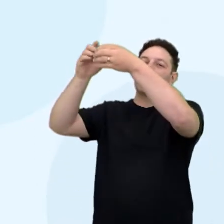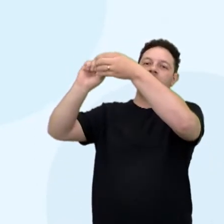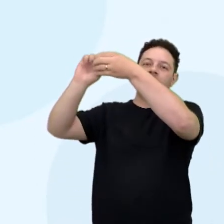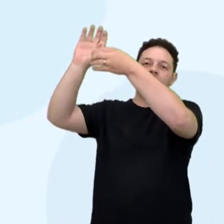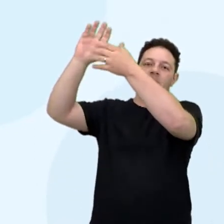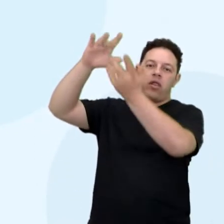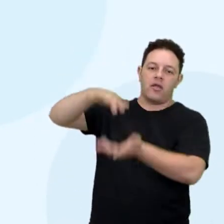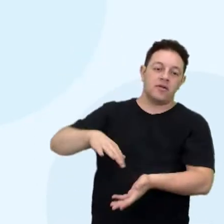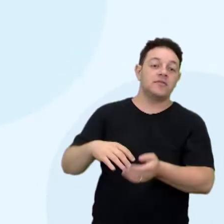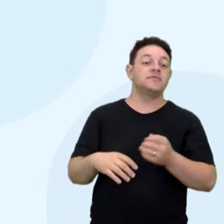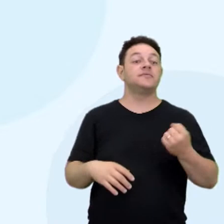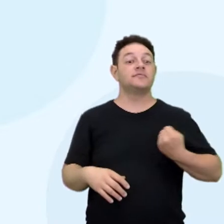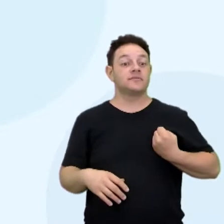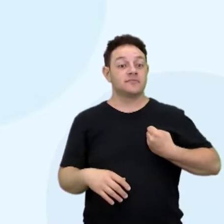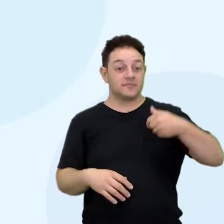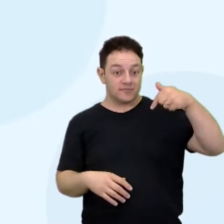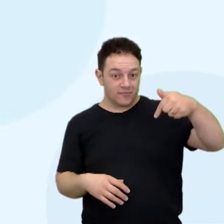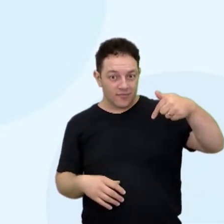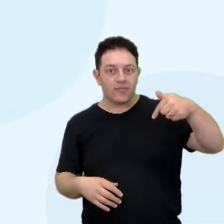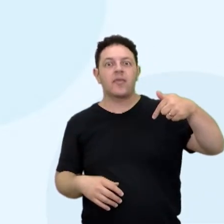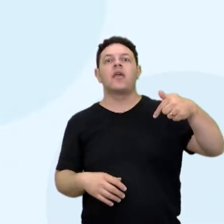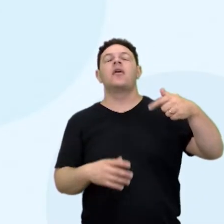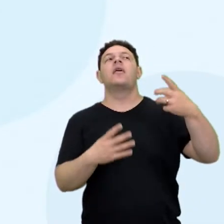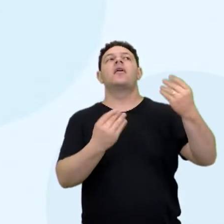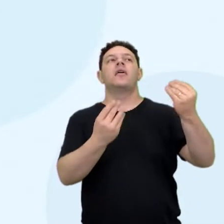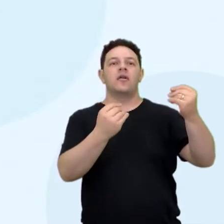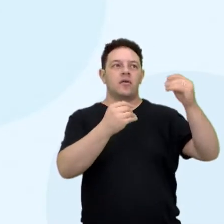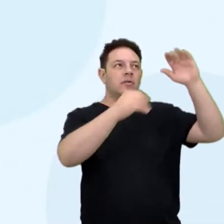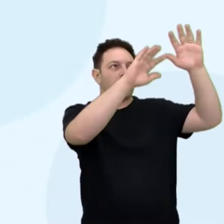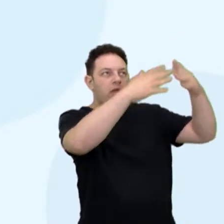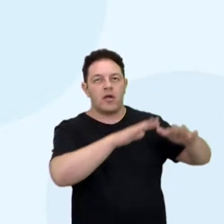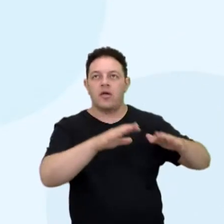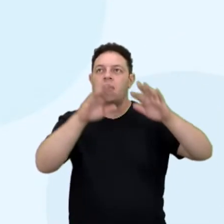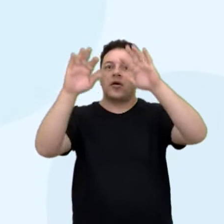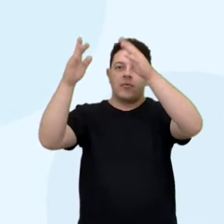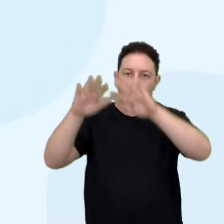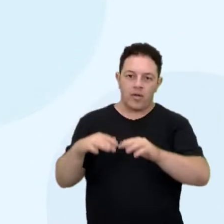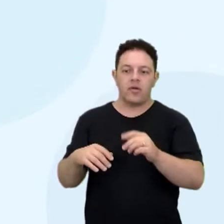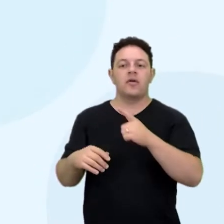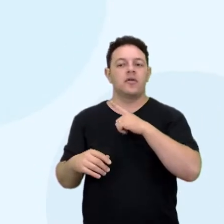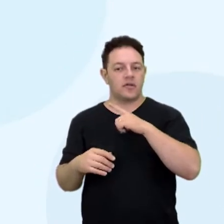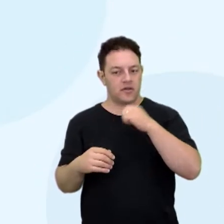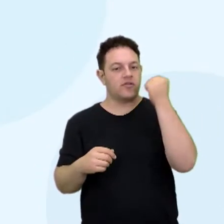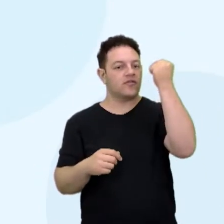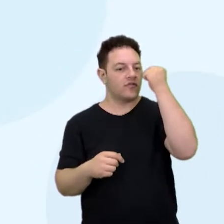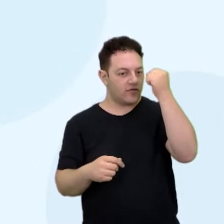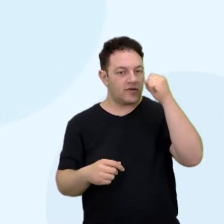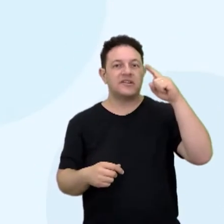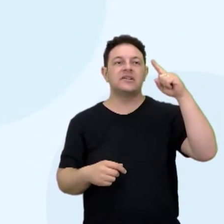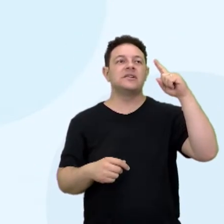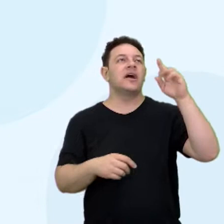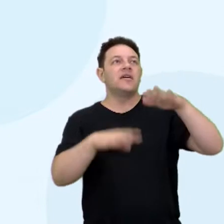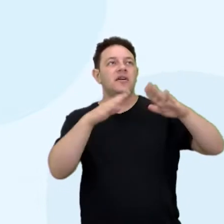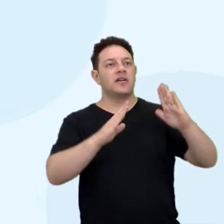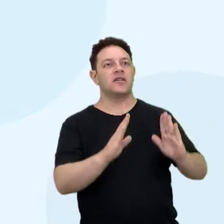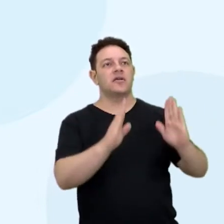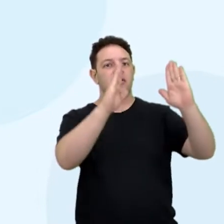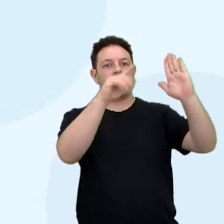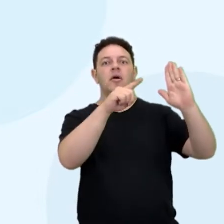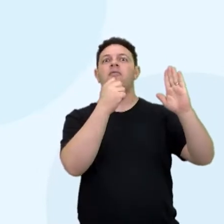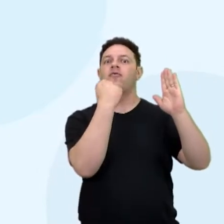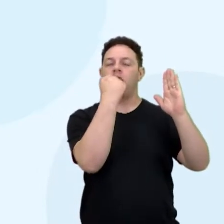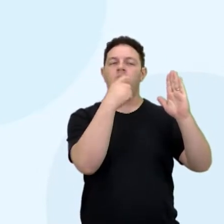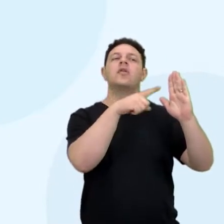forte, cai muitas chaminés aí, estragos limitados, né, em edifícios de boa construção,